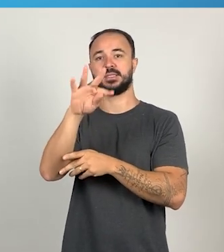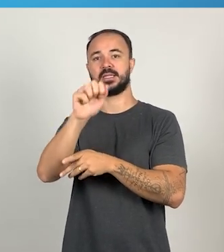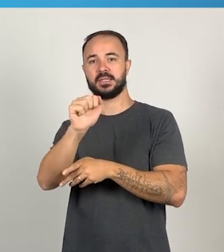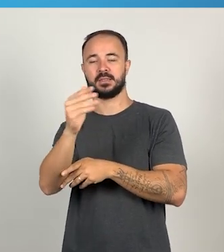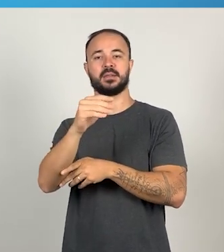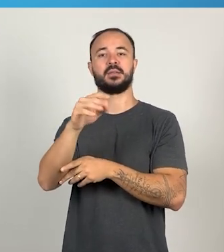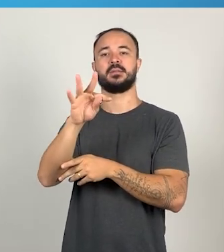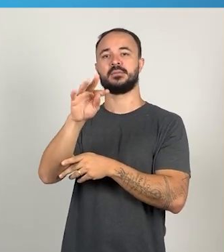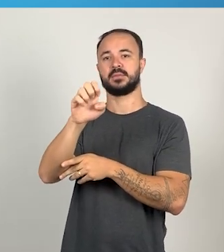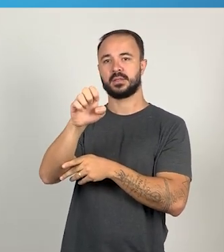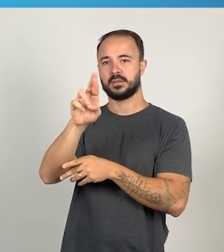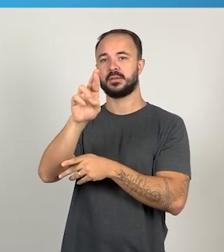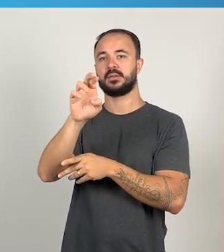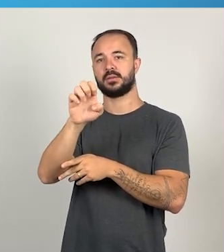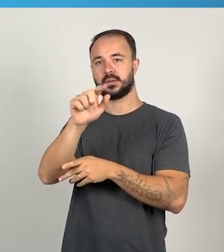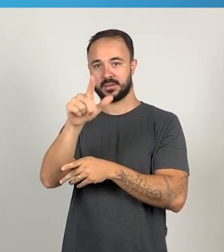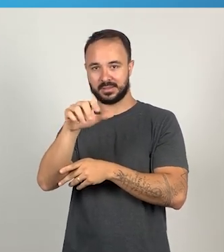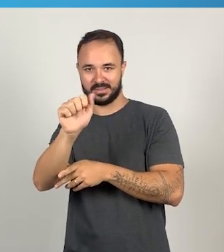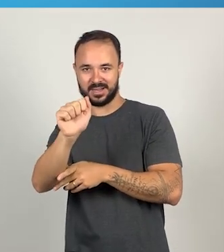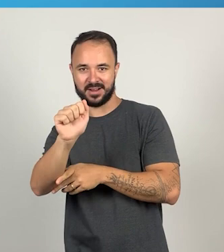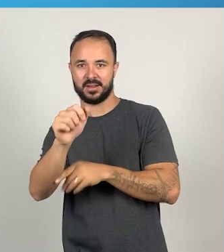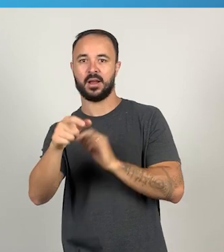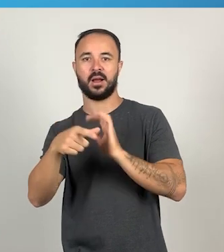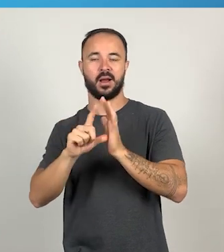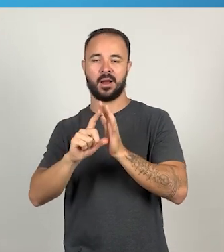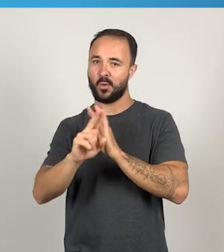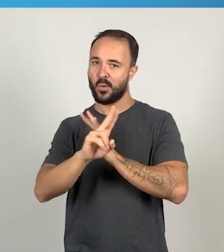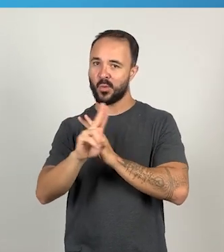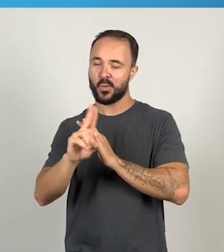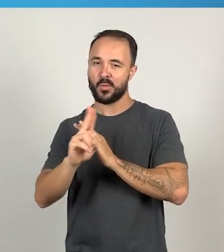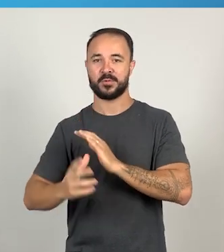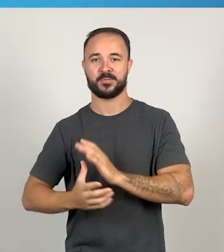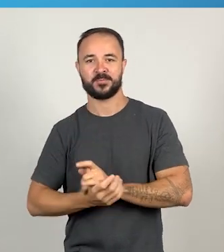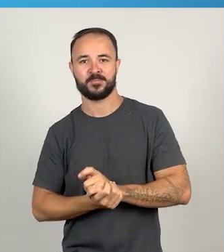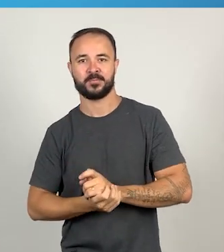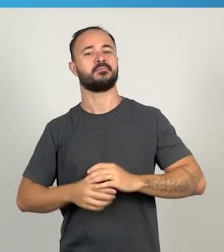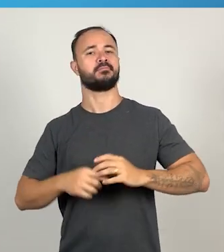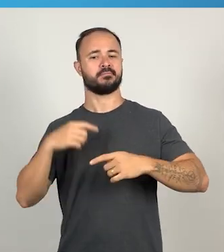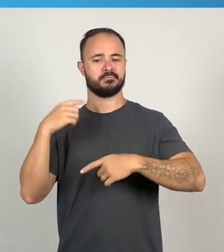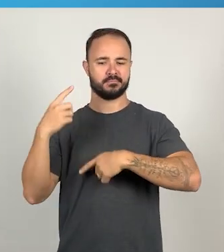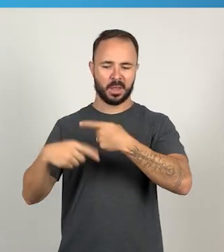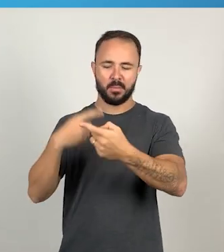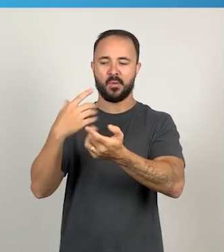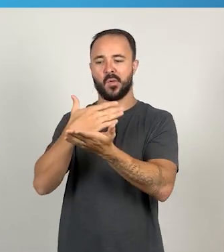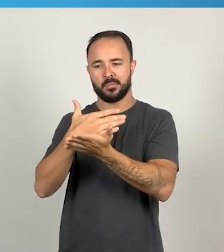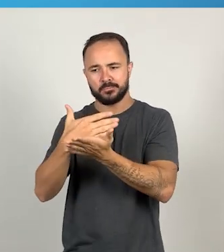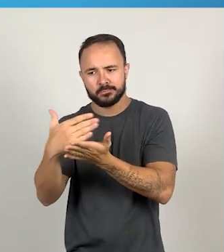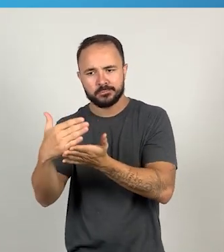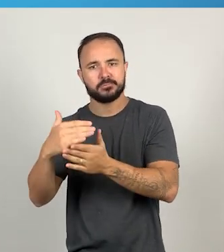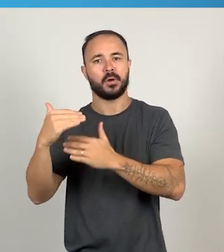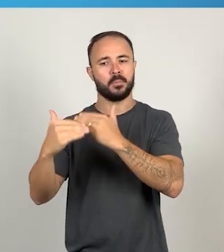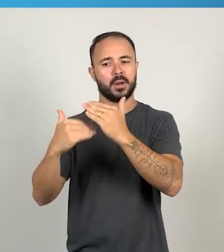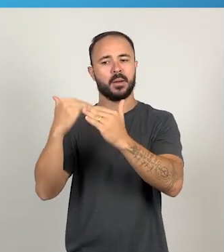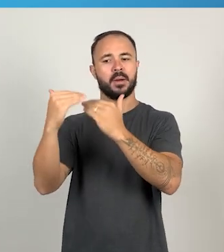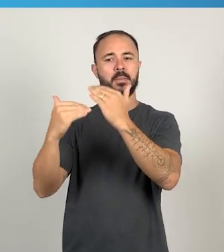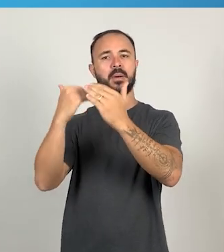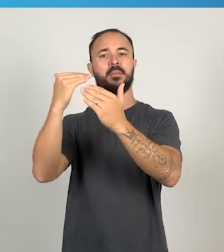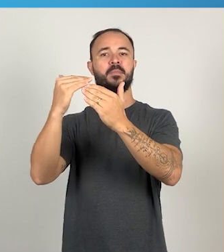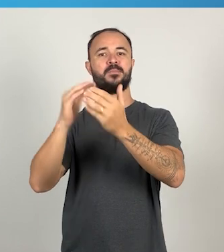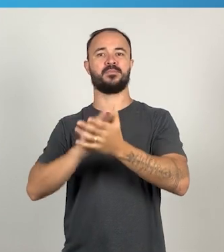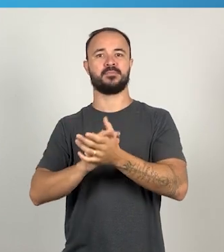Os primeiros passos para comemorar o nosso aniversário, no entanto, foram dados na gestão de um dos